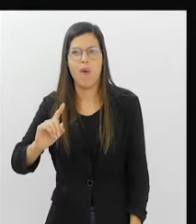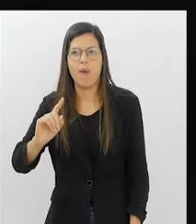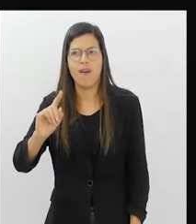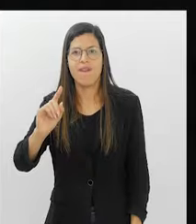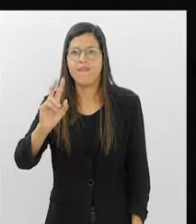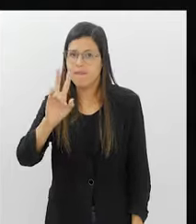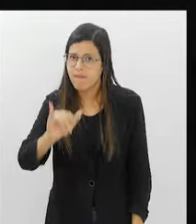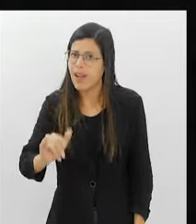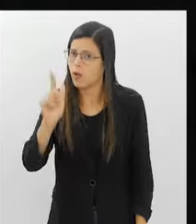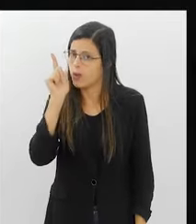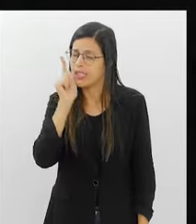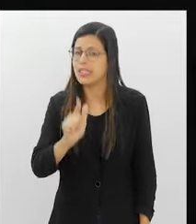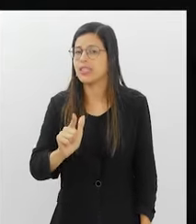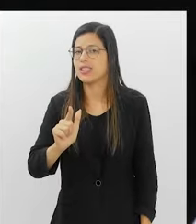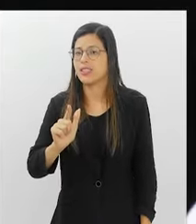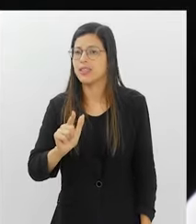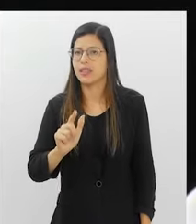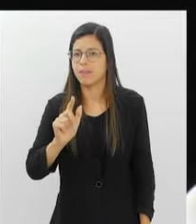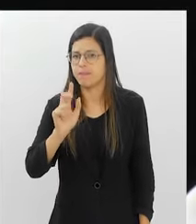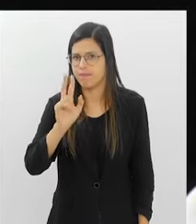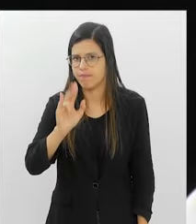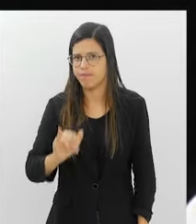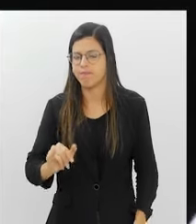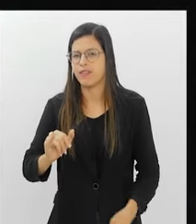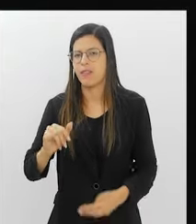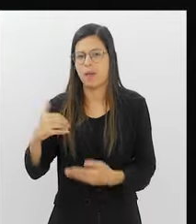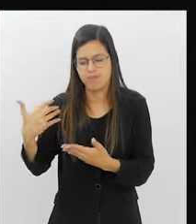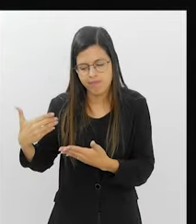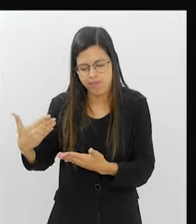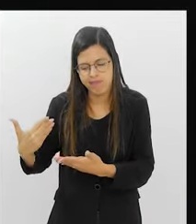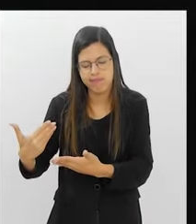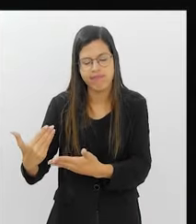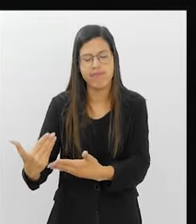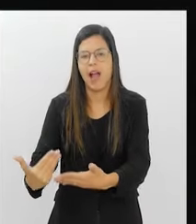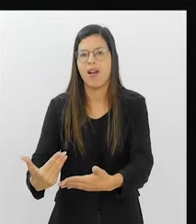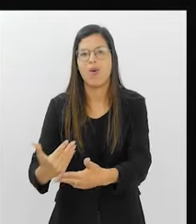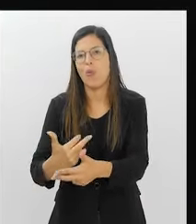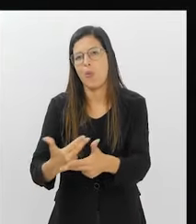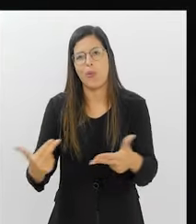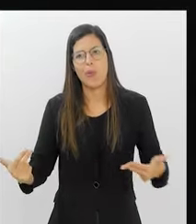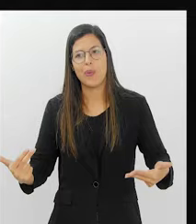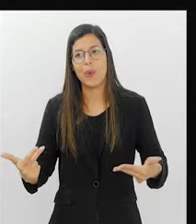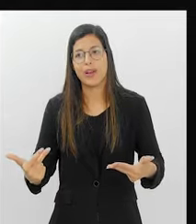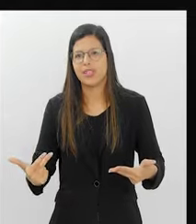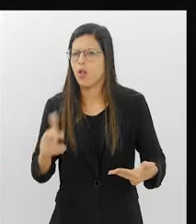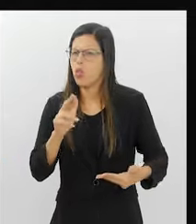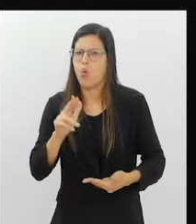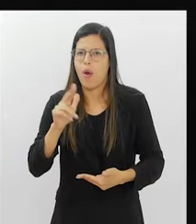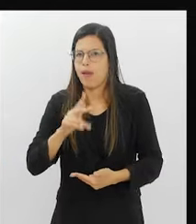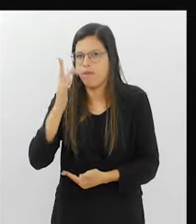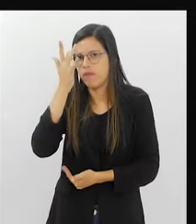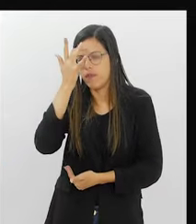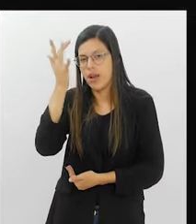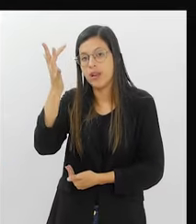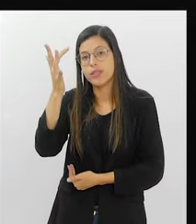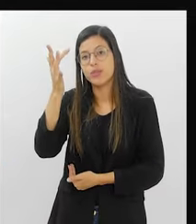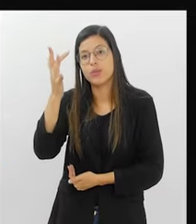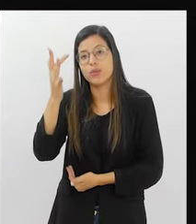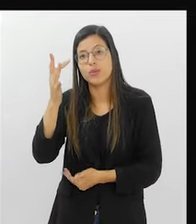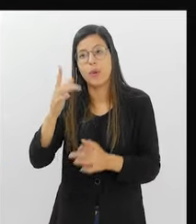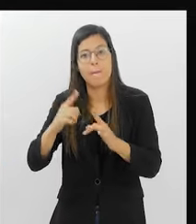que vai você vai dar certo você vai passar por muitas coisas eh que não vão ser